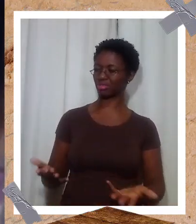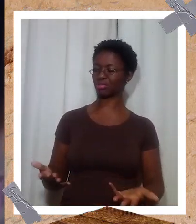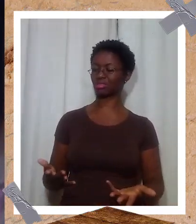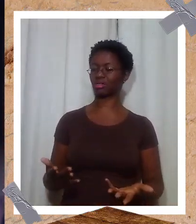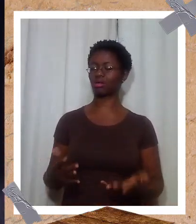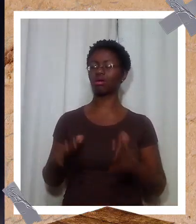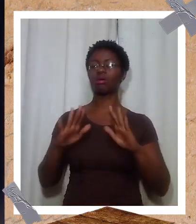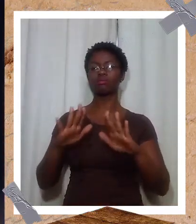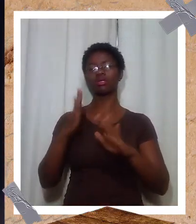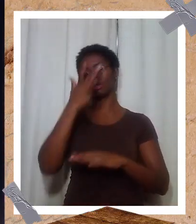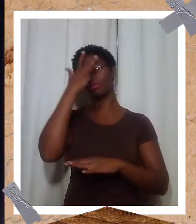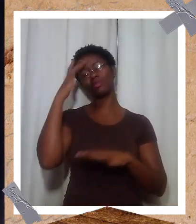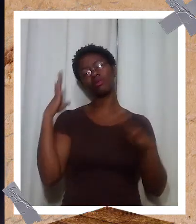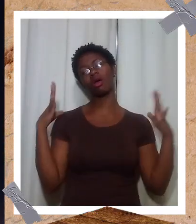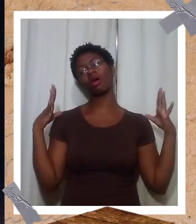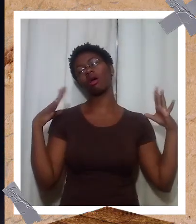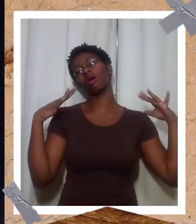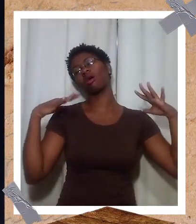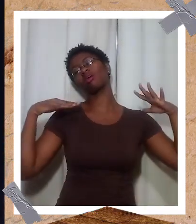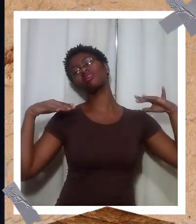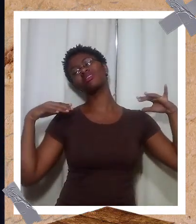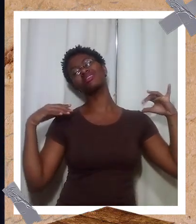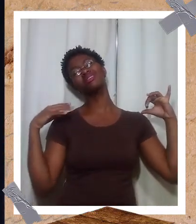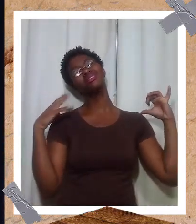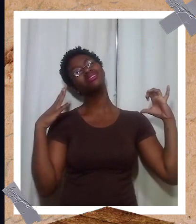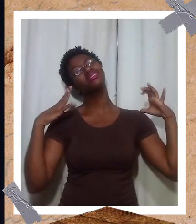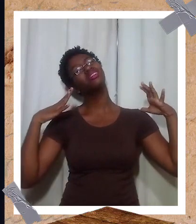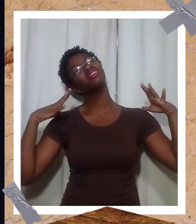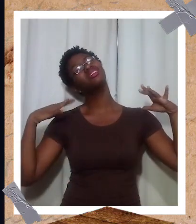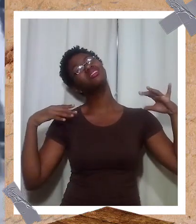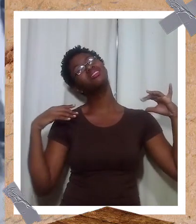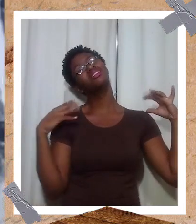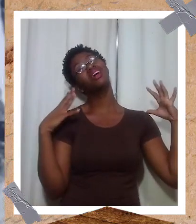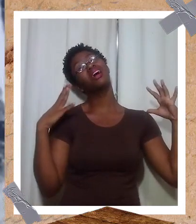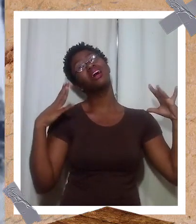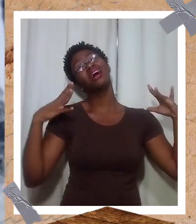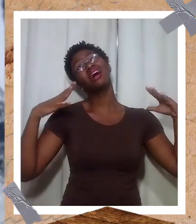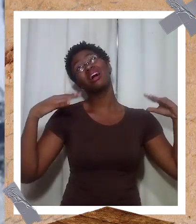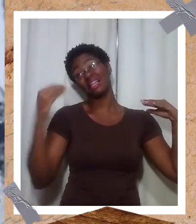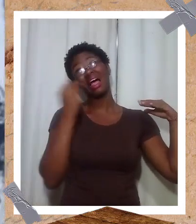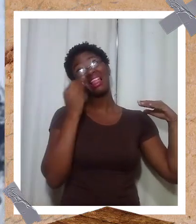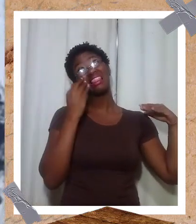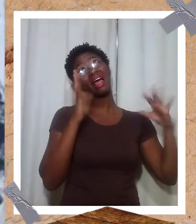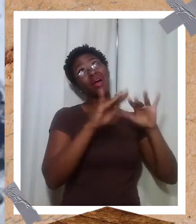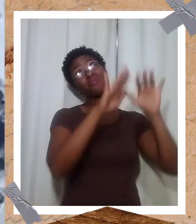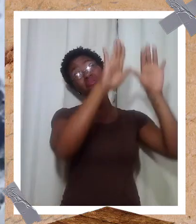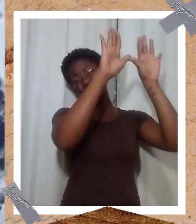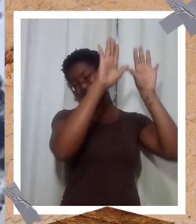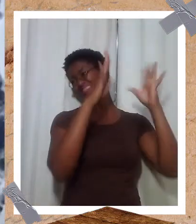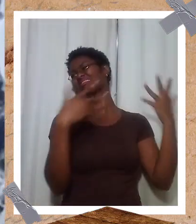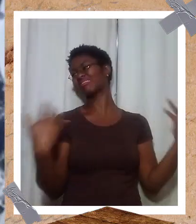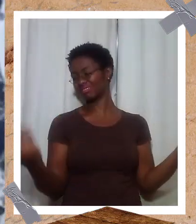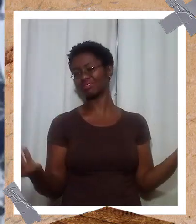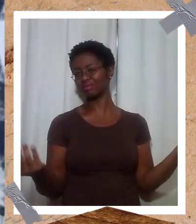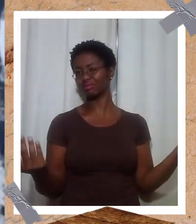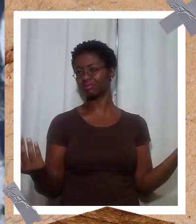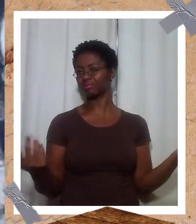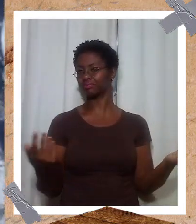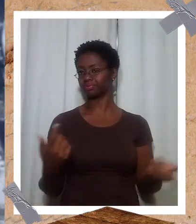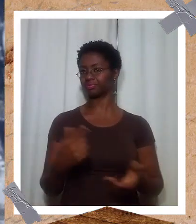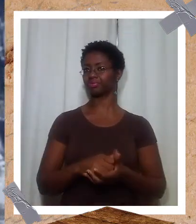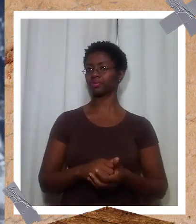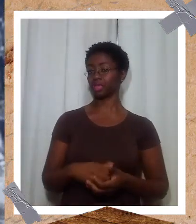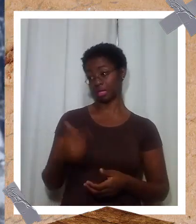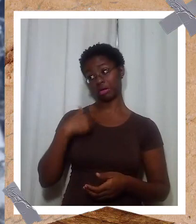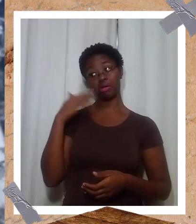tem jeito. E mesmo voando como uma galinha, eu estava lá. Da janela lá de casa, algumas noites por semana, era